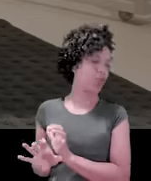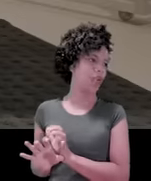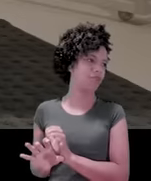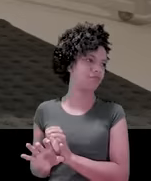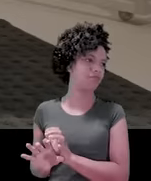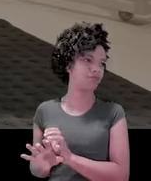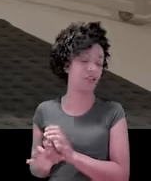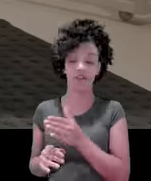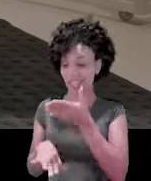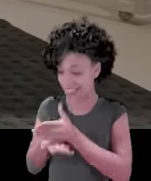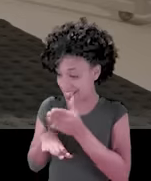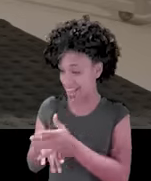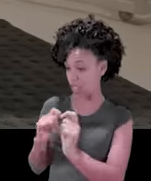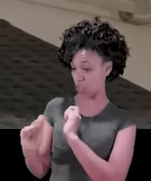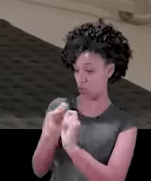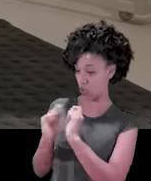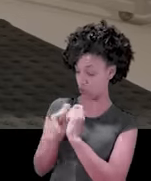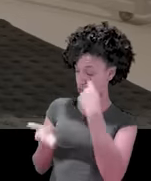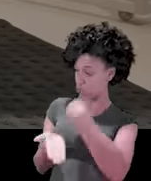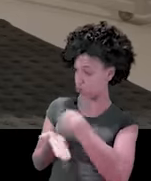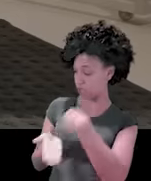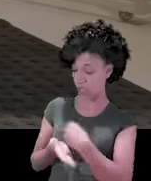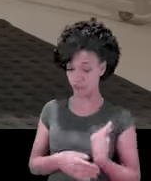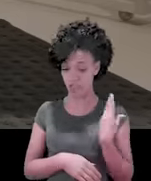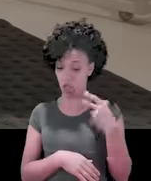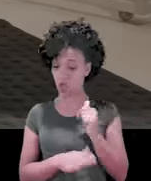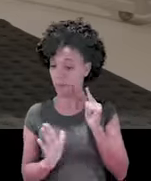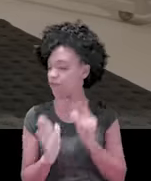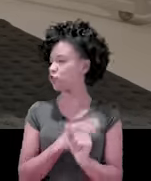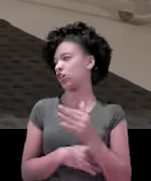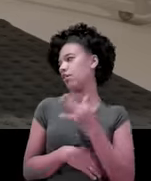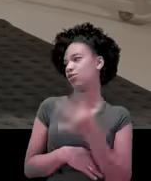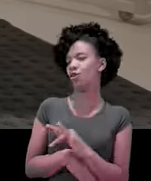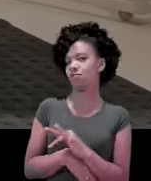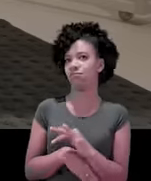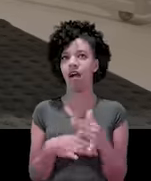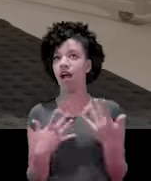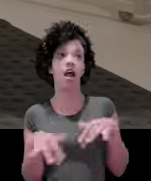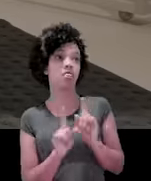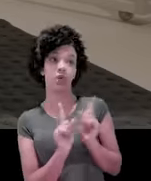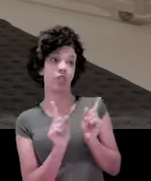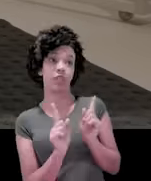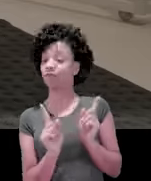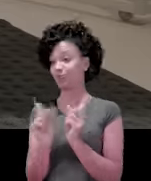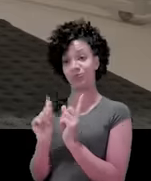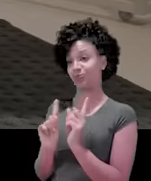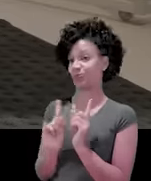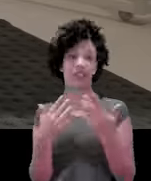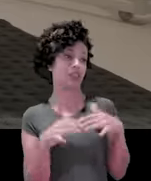você não quer sentir sabe não você não quer treinado você é condicionado a vida inteira para fugir da dor e aí quando você vai clicar não não faz mais